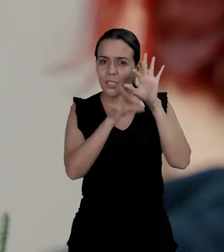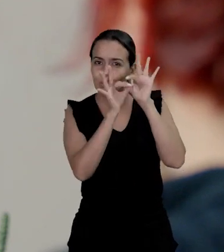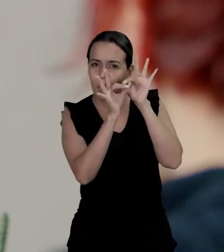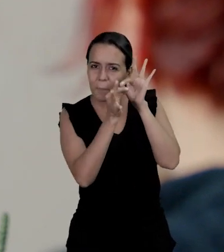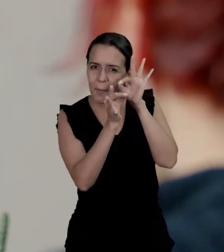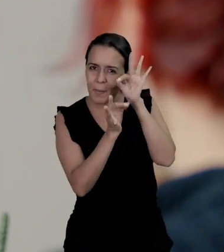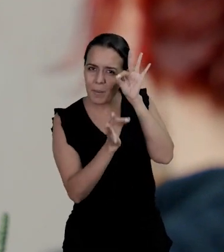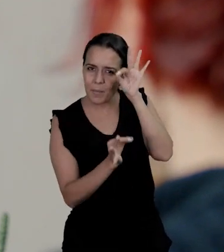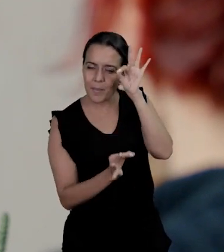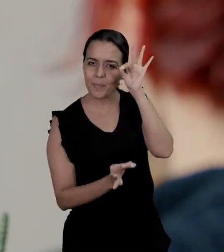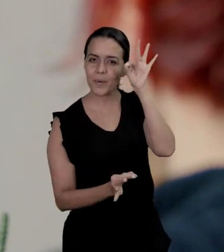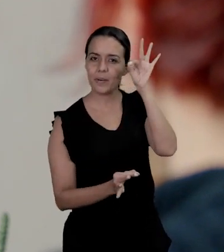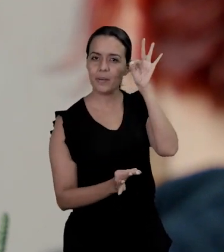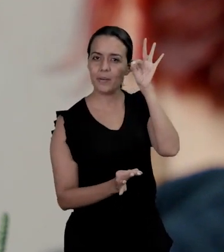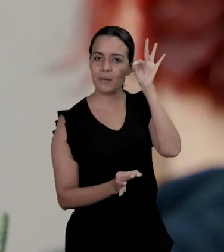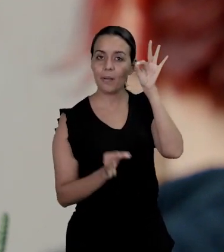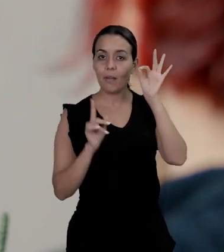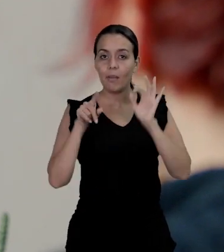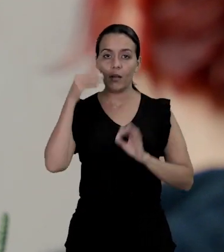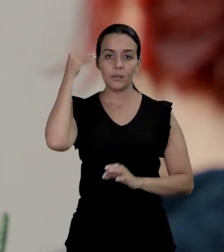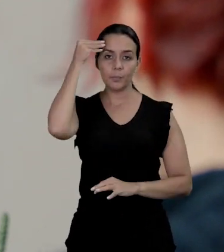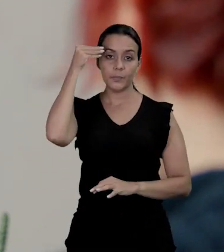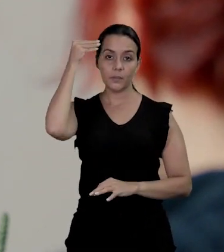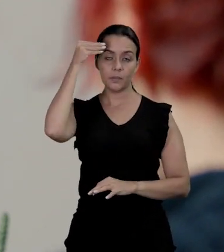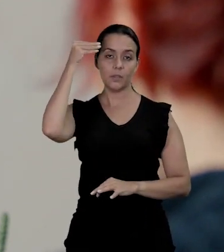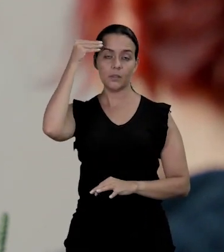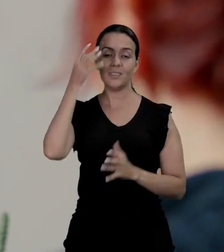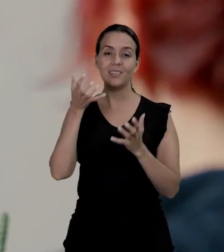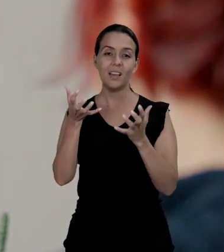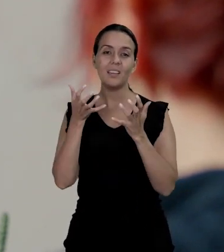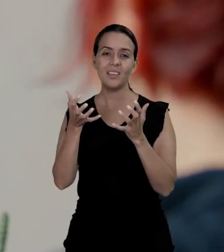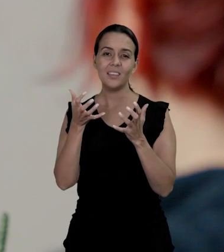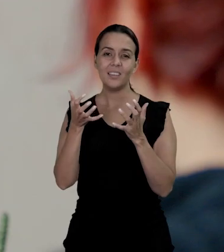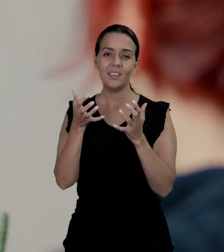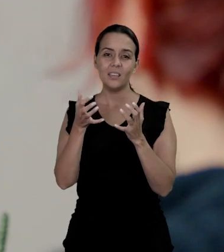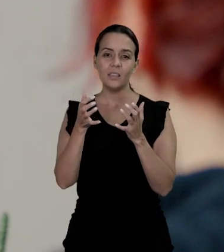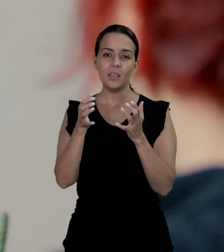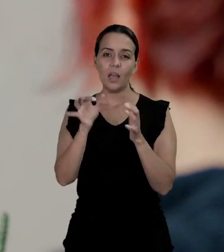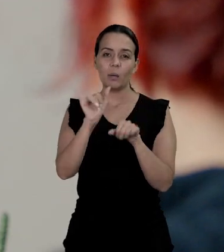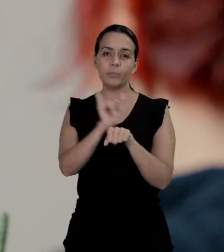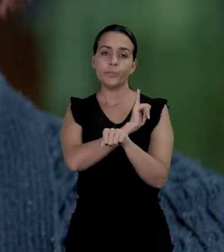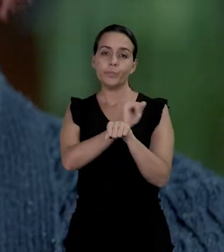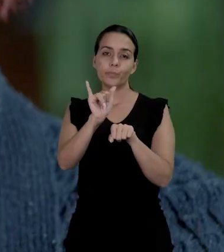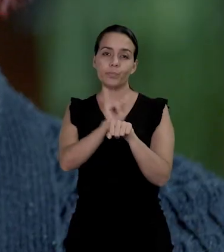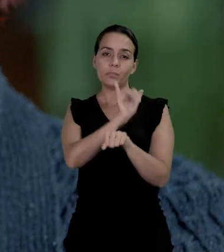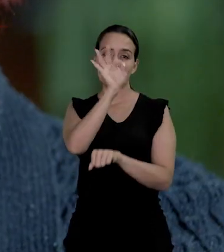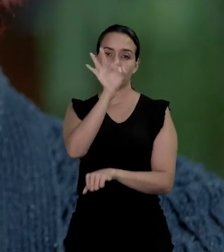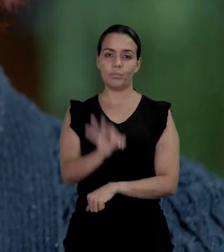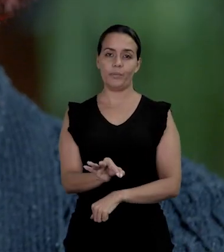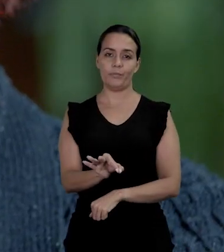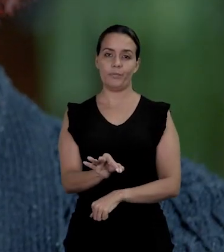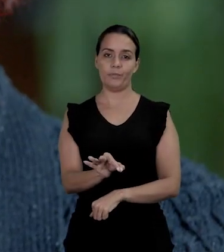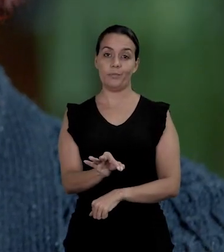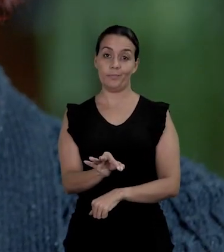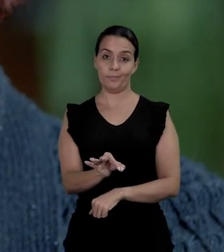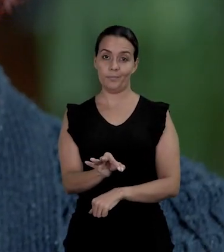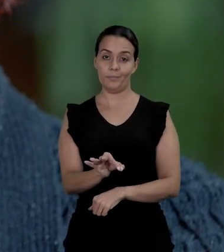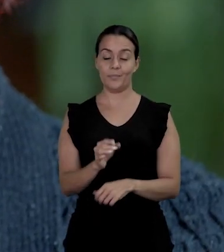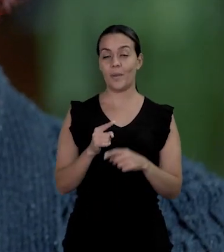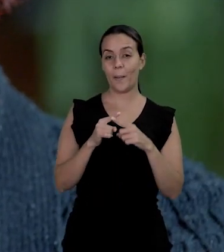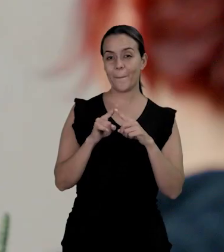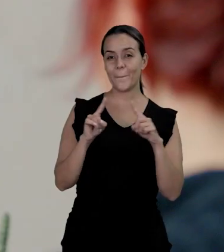classificações dentro de uma psiquiatria que visava corrigir. Ou, na impossibilidade